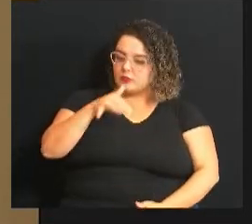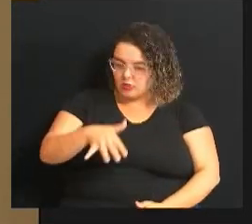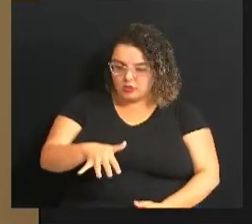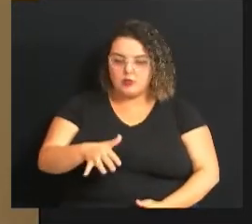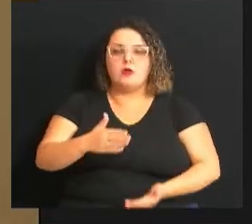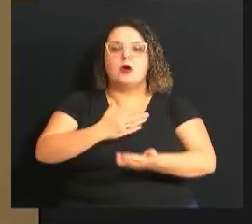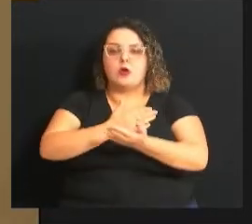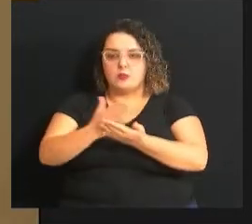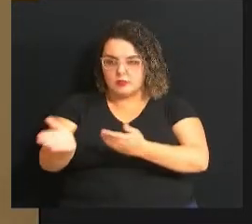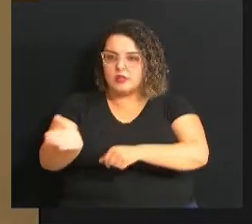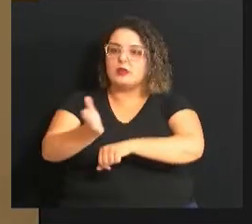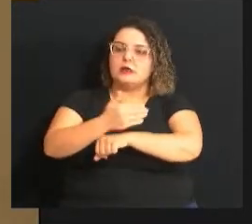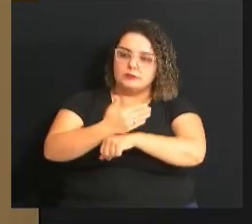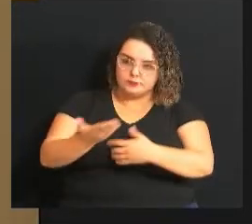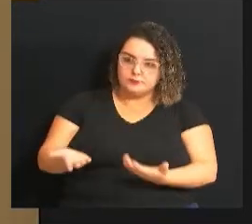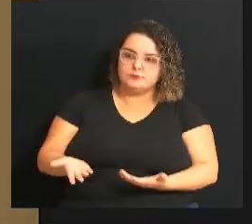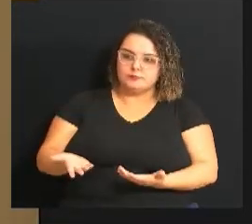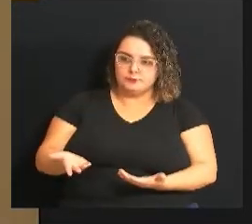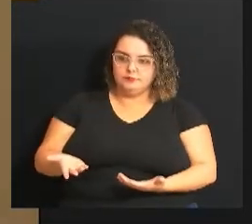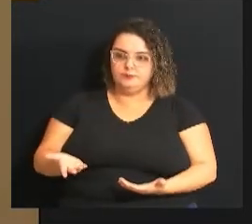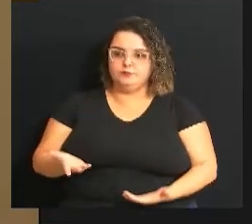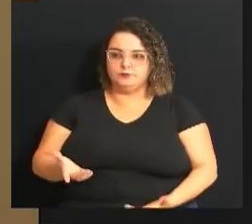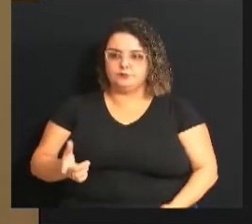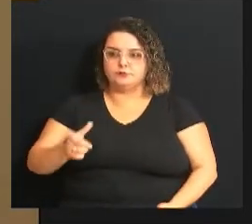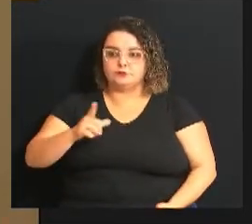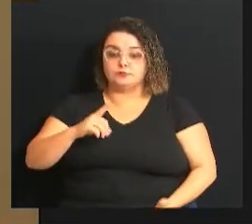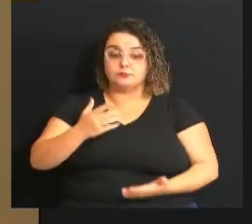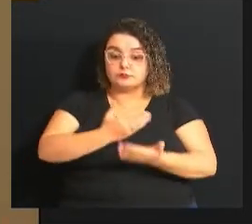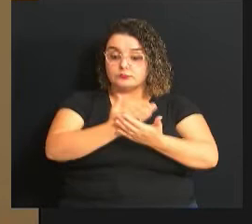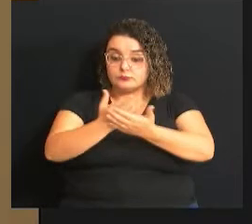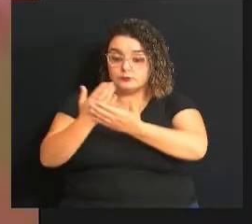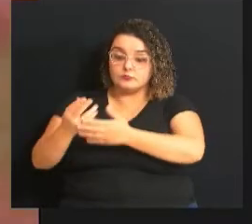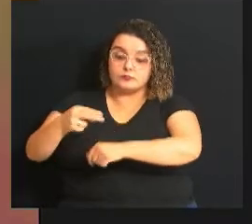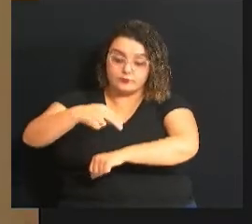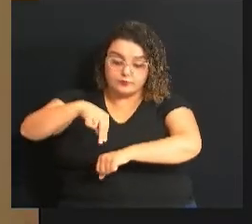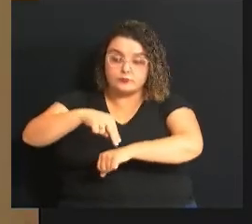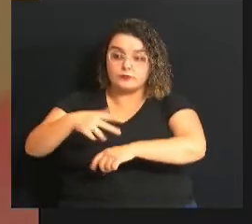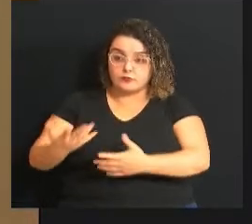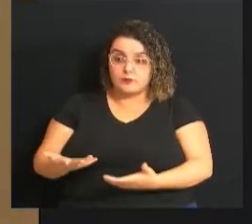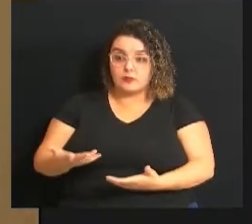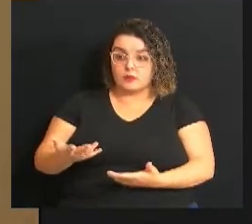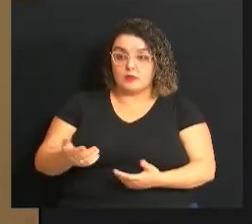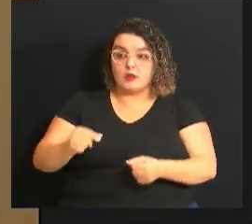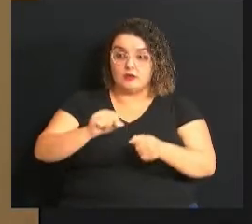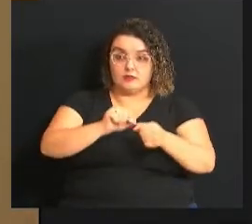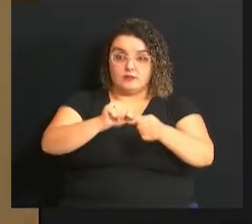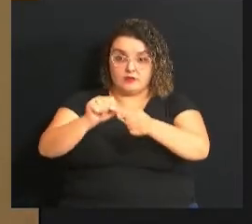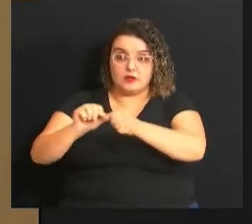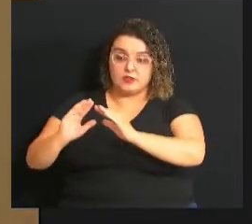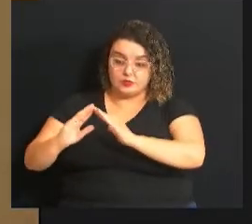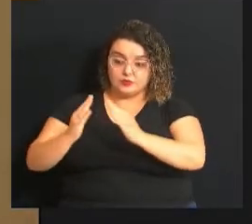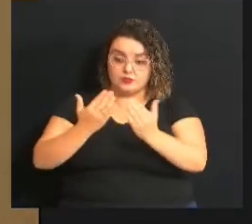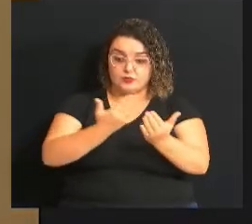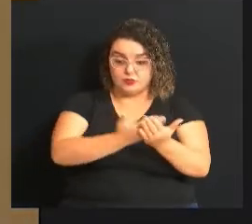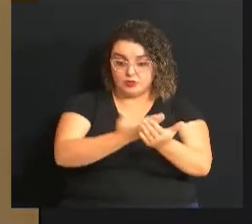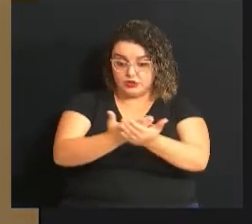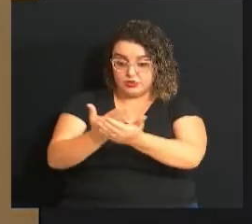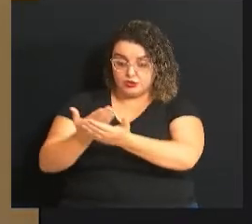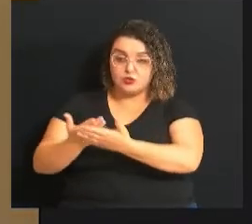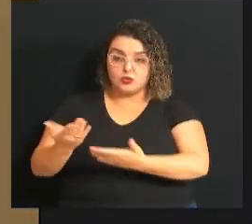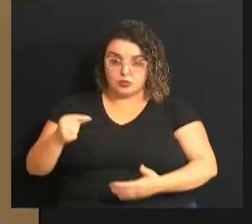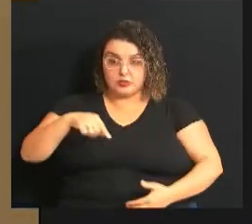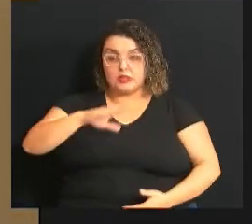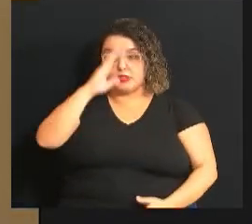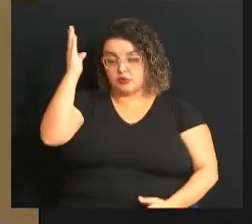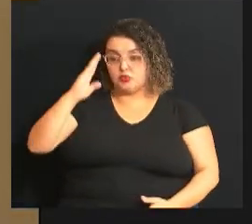mais cedo, né? Então, tem estudos nacionais feitos em escolas aqui no Brasil, mostrando